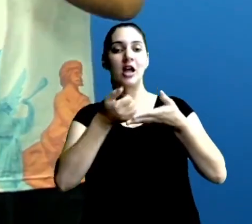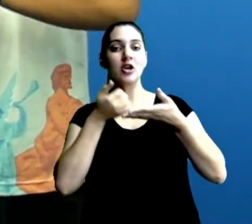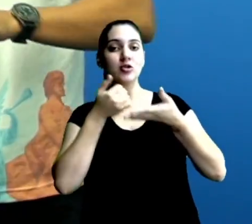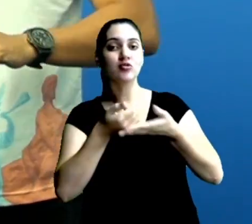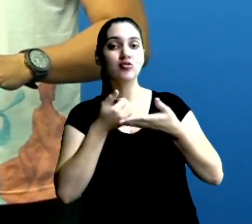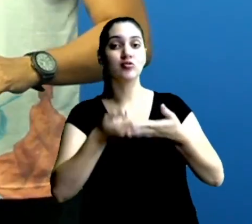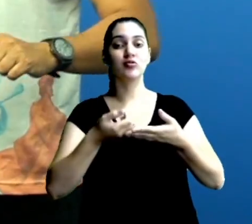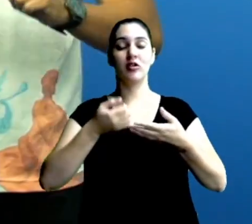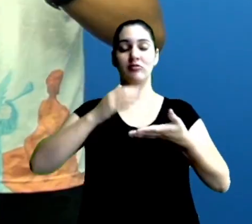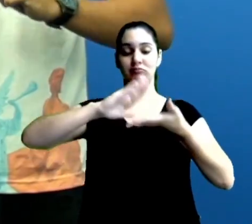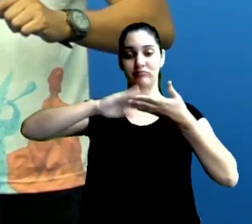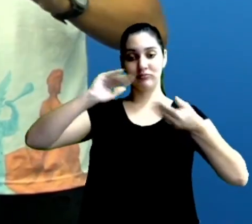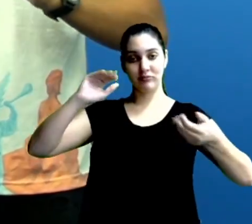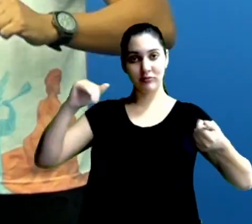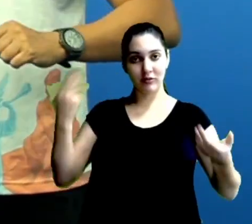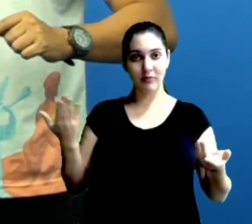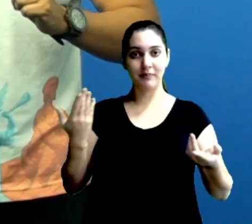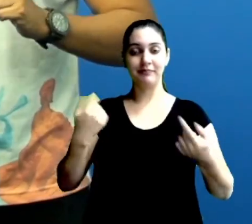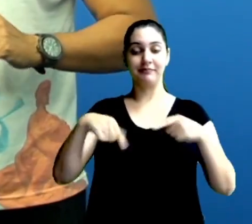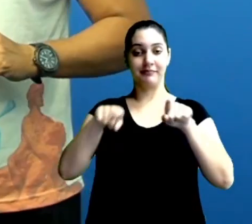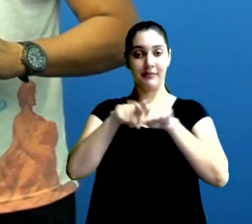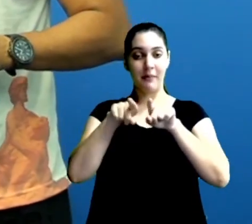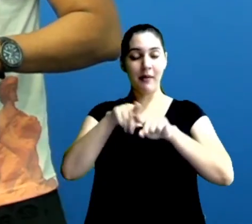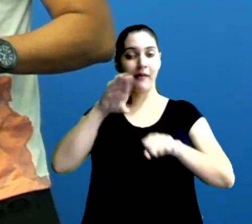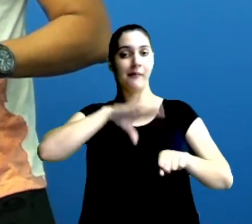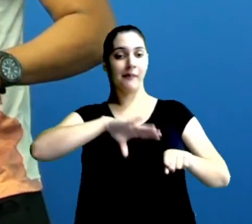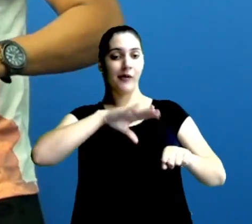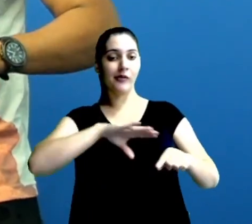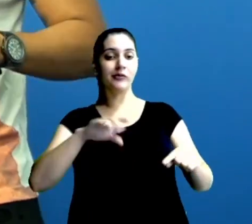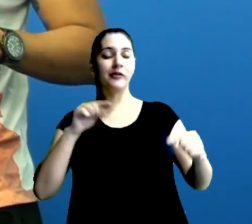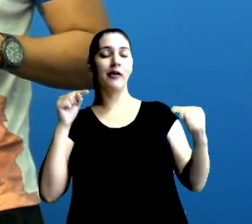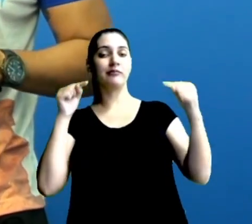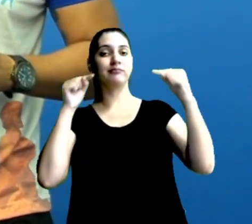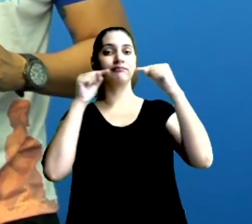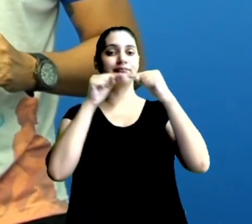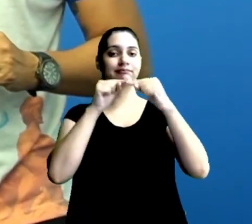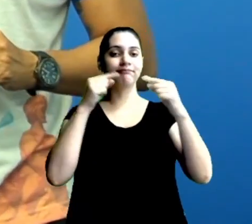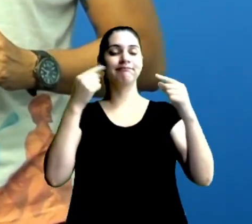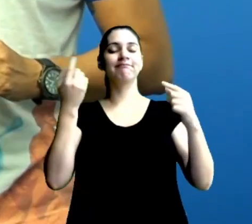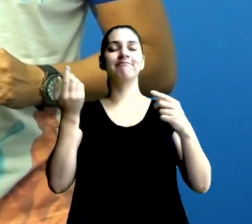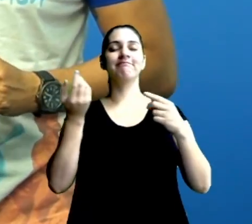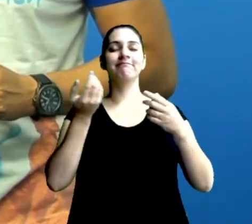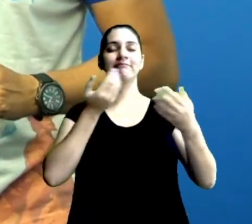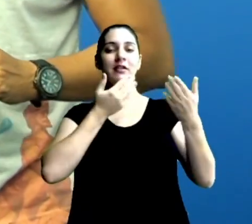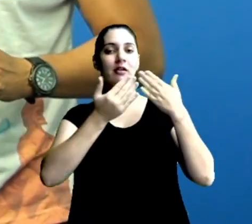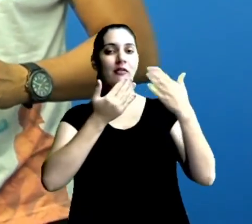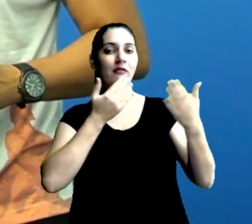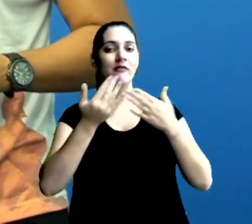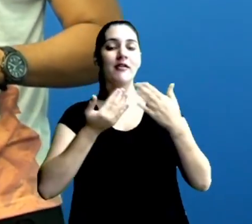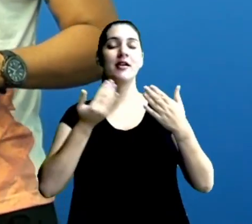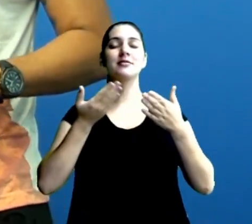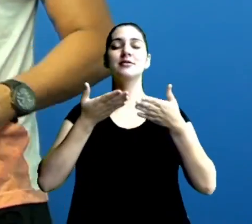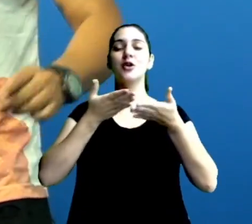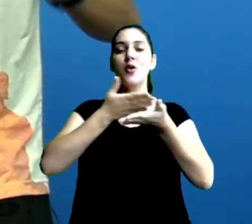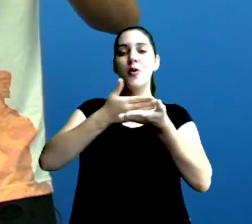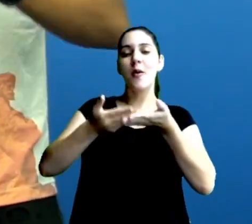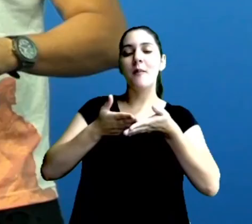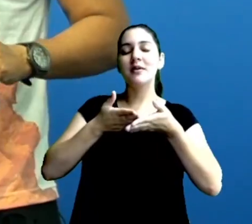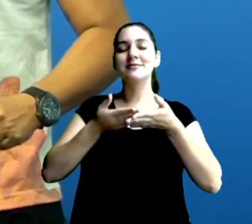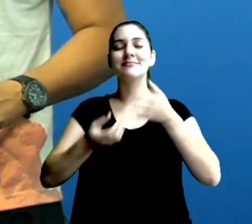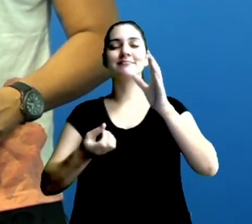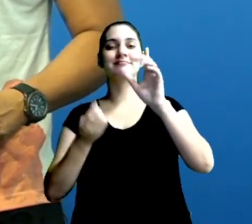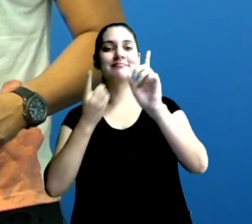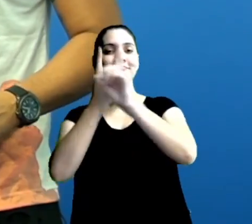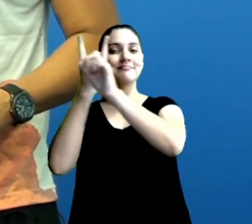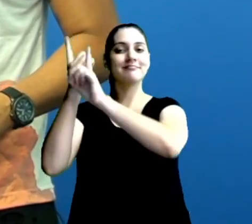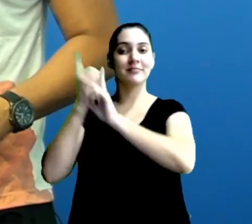posteriormente Portugal também vai fazer acordo também, explorar também esses novos mundos, esse novo território, e aí